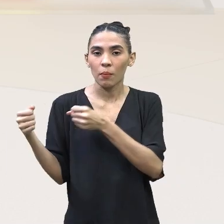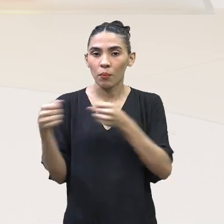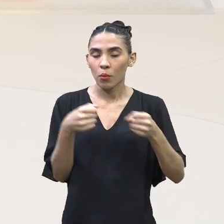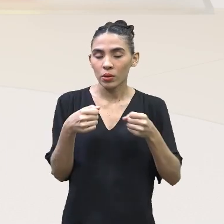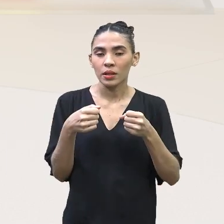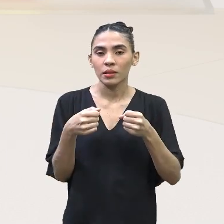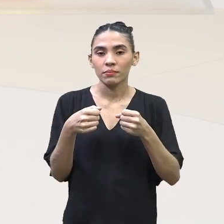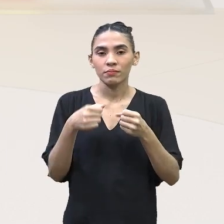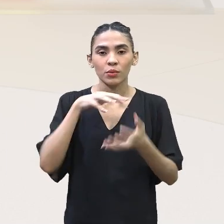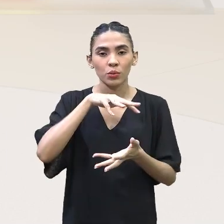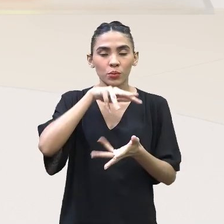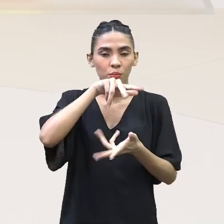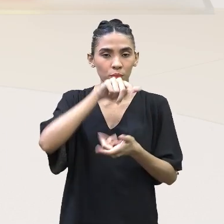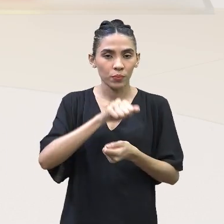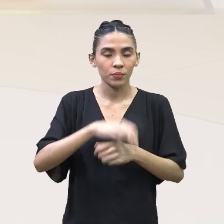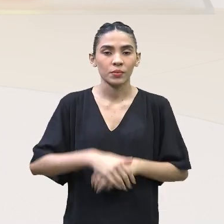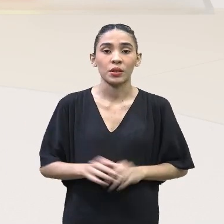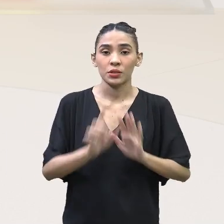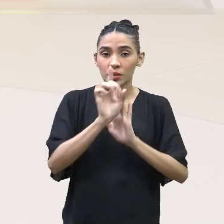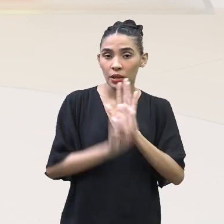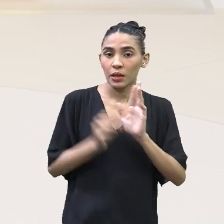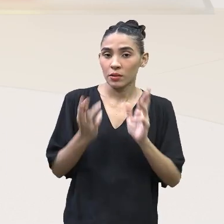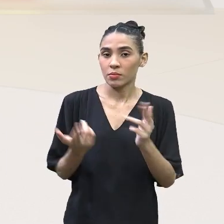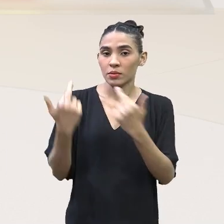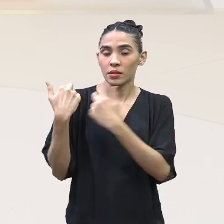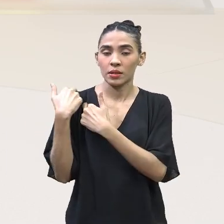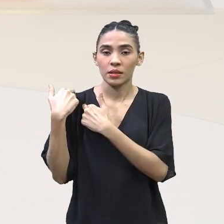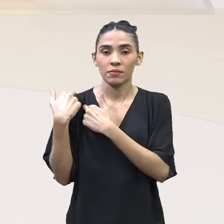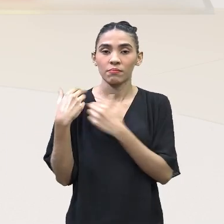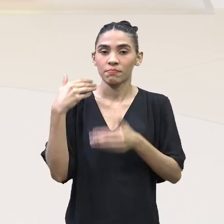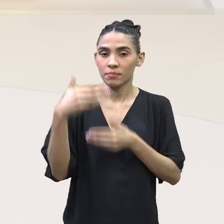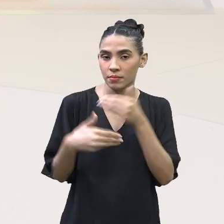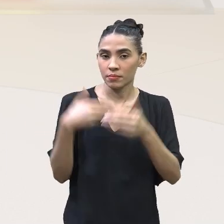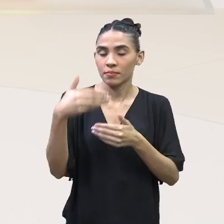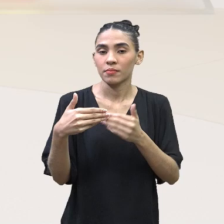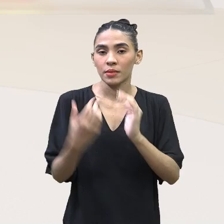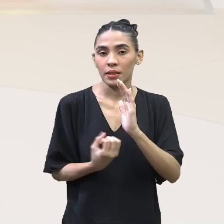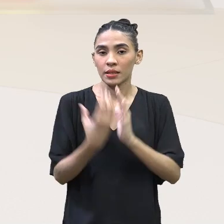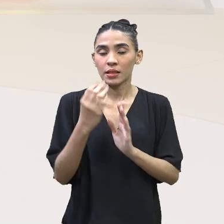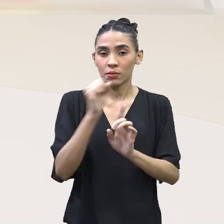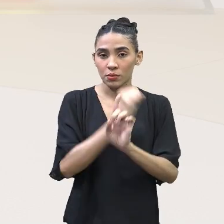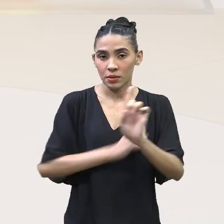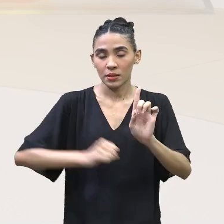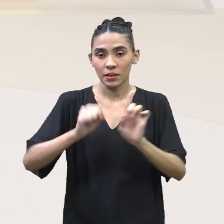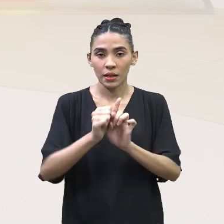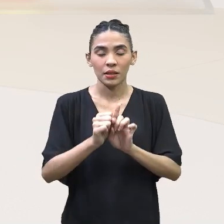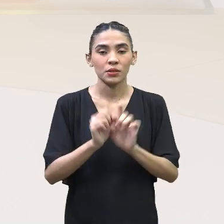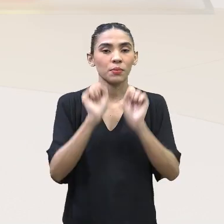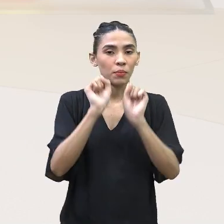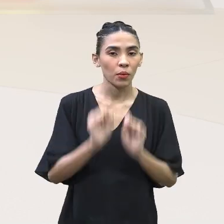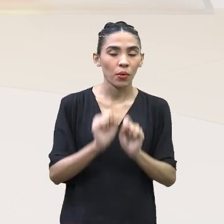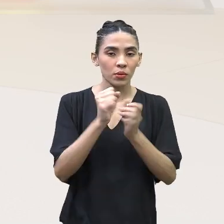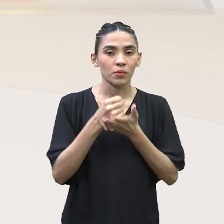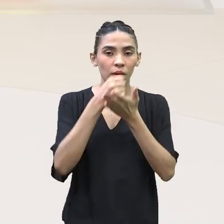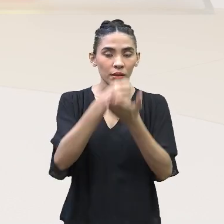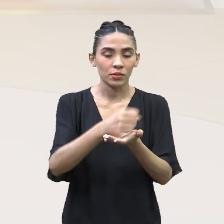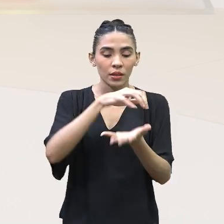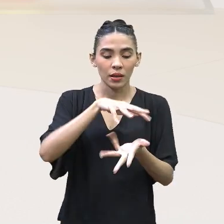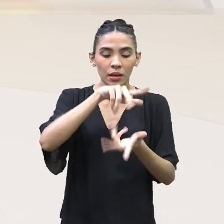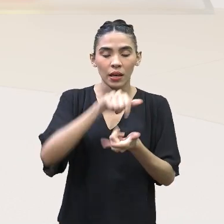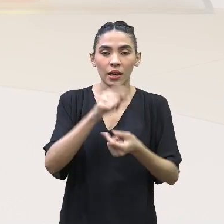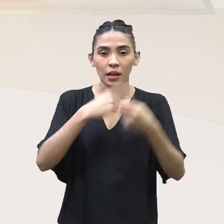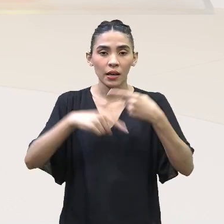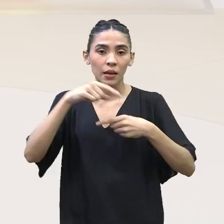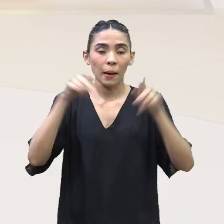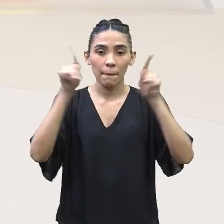toda a humanidade, direitos e deveres, claro, no processo de formação da cidadania, possam cooperar para um mundo de